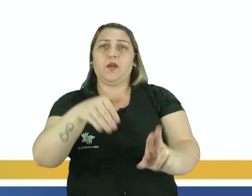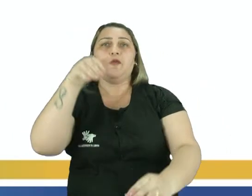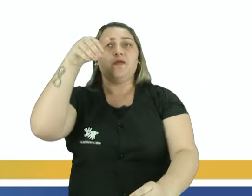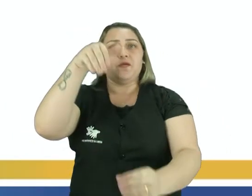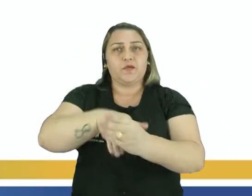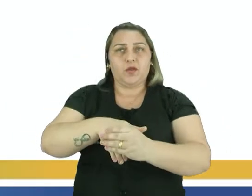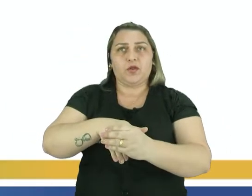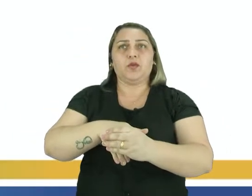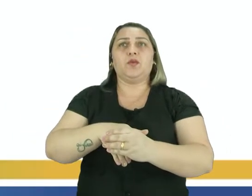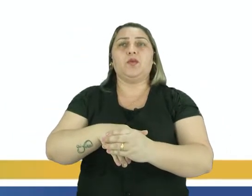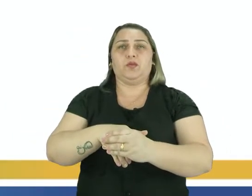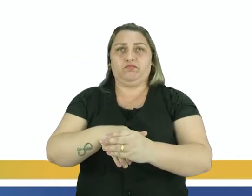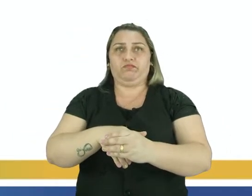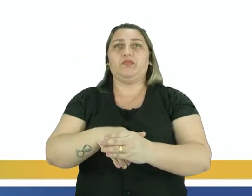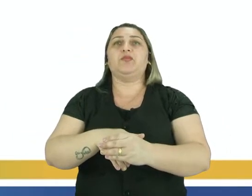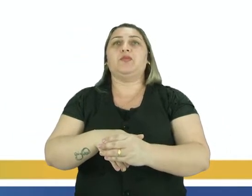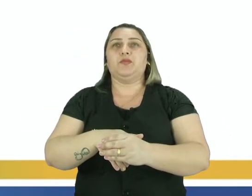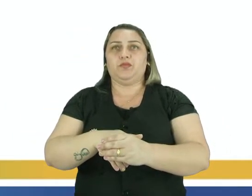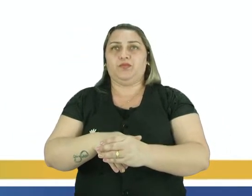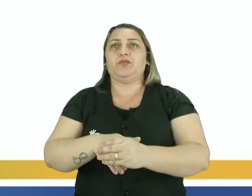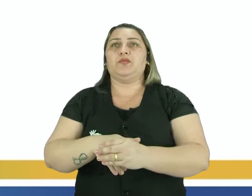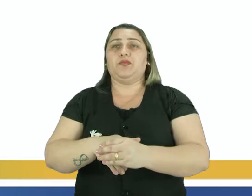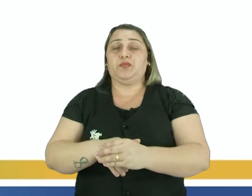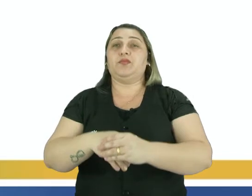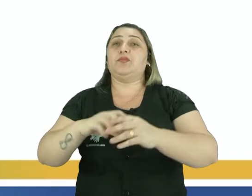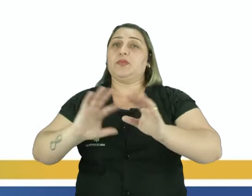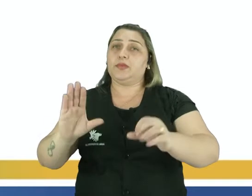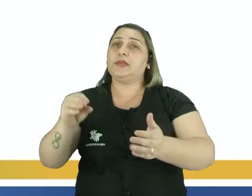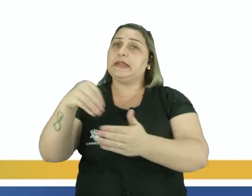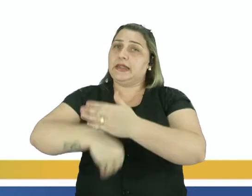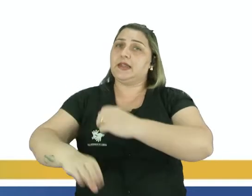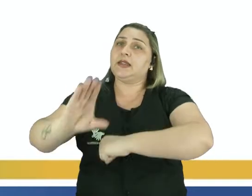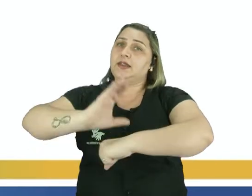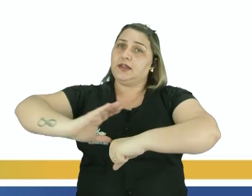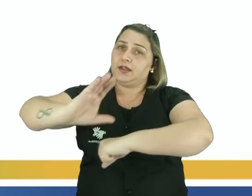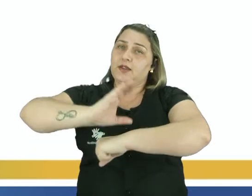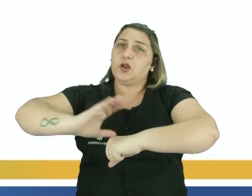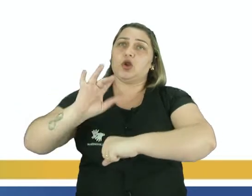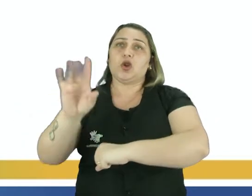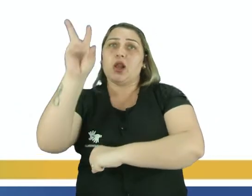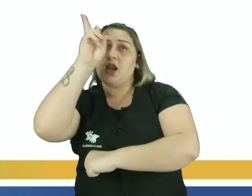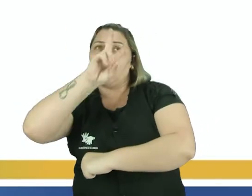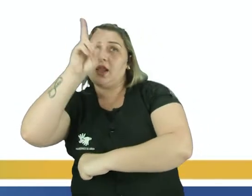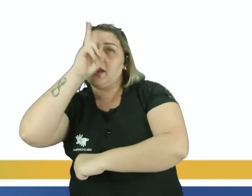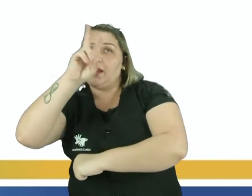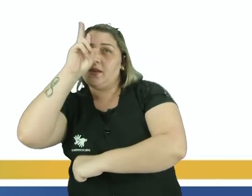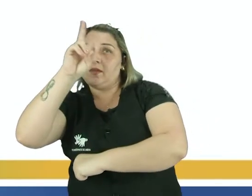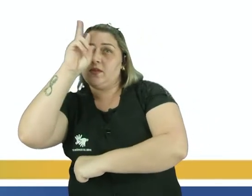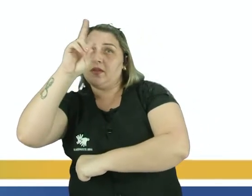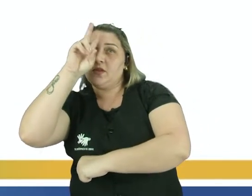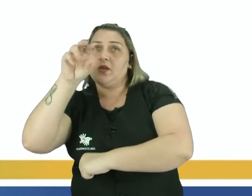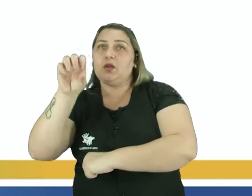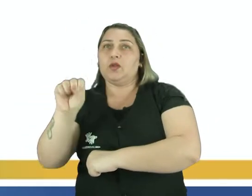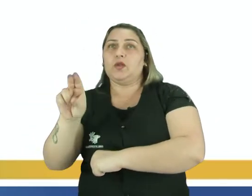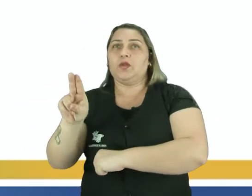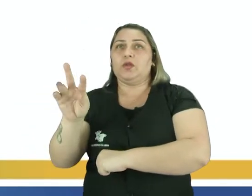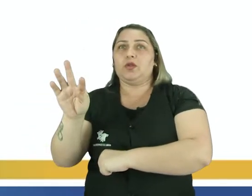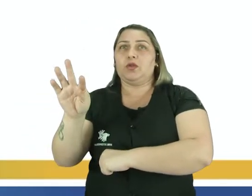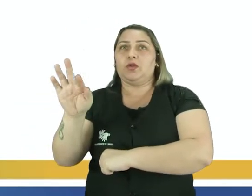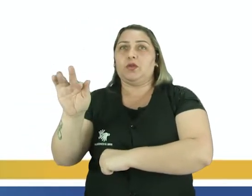voto fez com que o sufrágio universal, que vai ser estabelecido na Constituição, e aí só relembrando, o sufrágio universal é o direito que